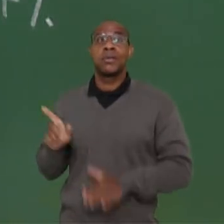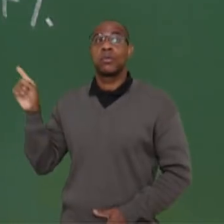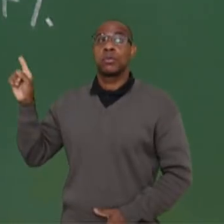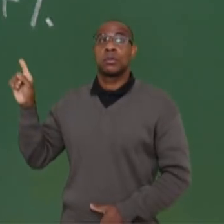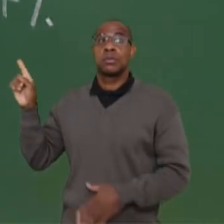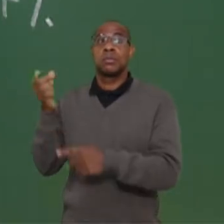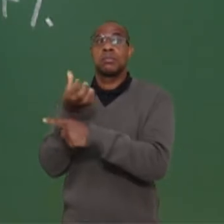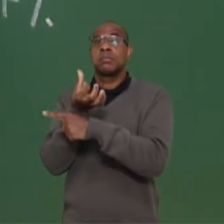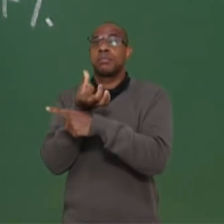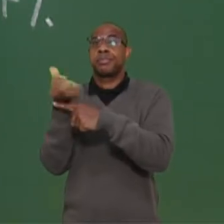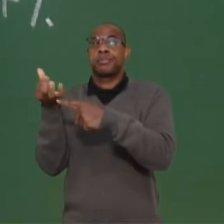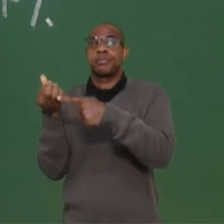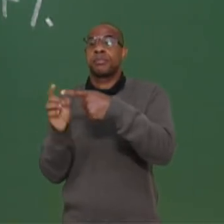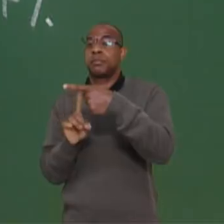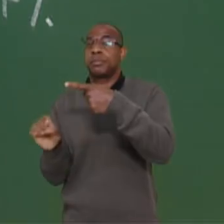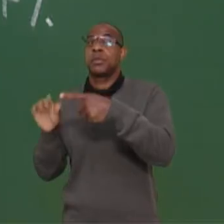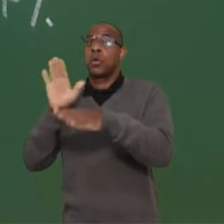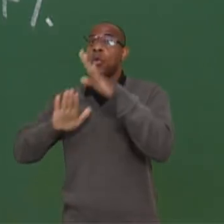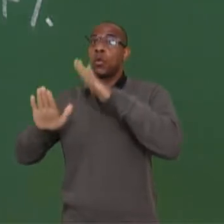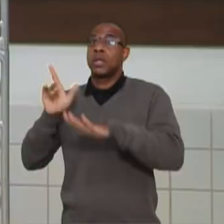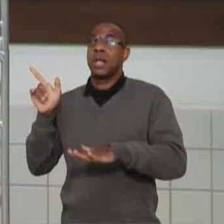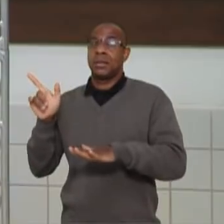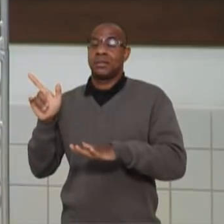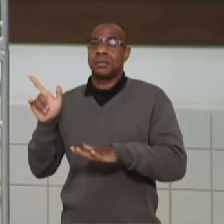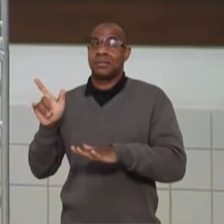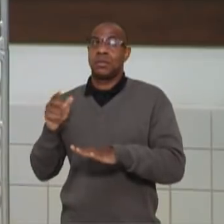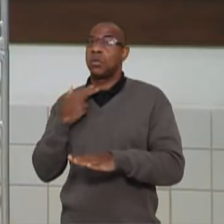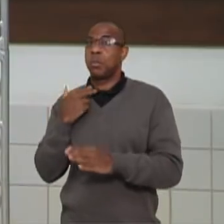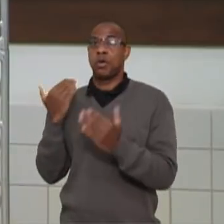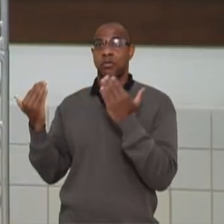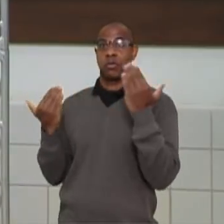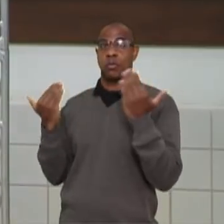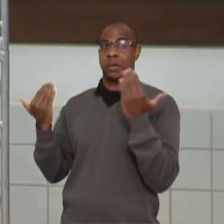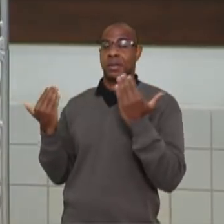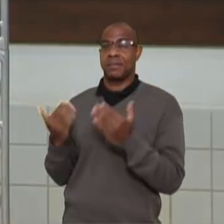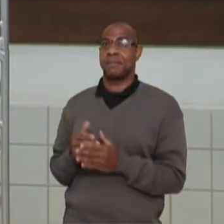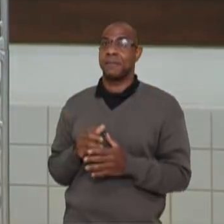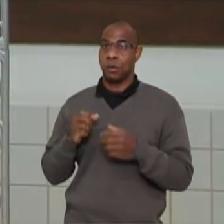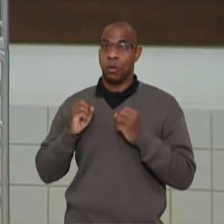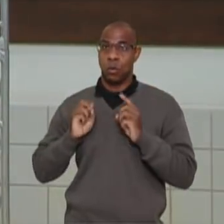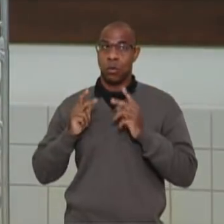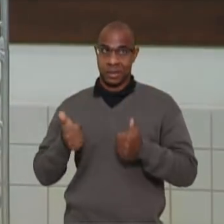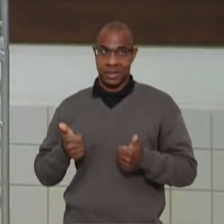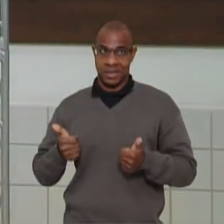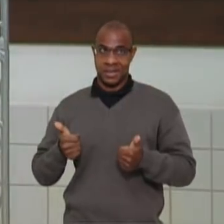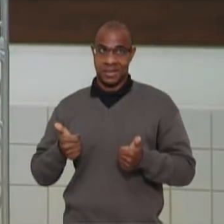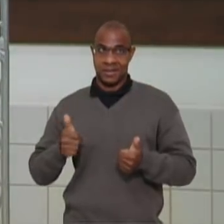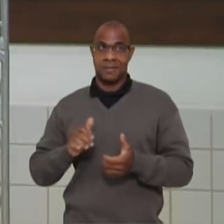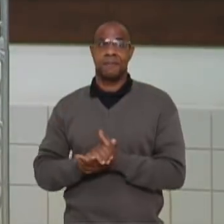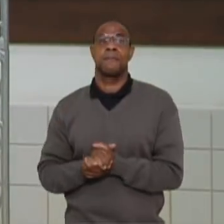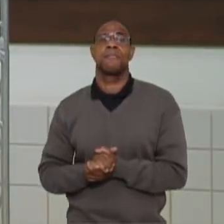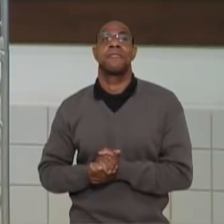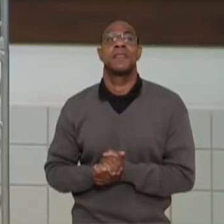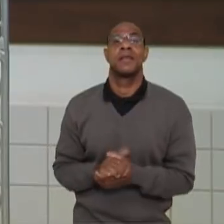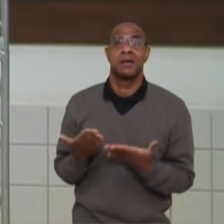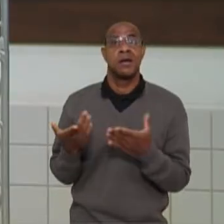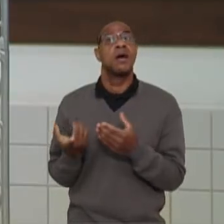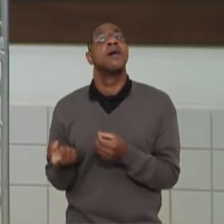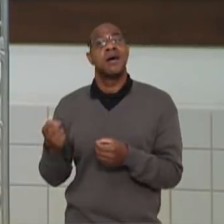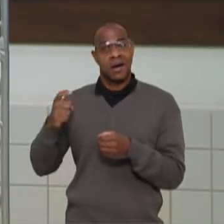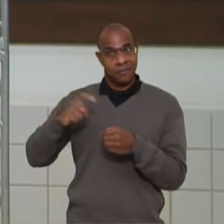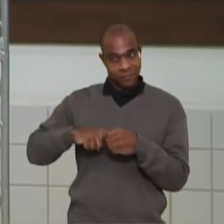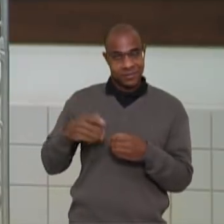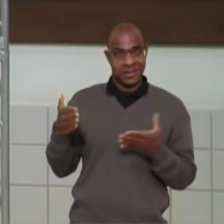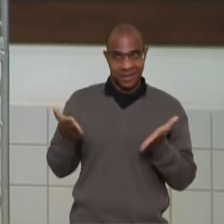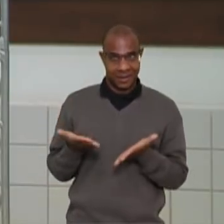dízima periódica com essa fração decimal. Tá bom? Consertado esse gafe, esse pequeno errinho, esse deslize, vamos começar a aula